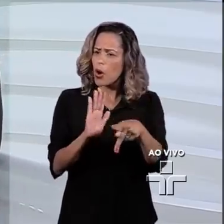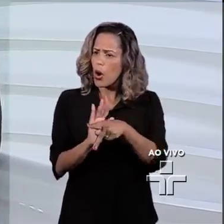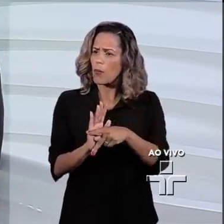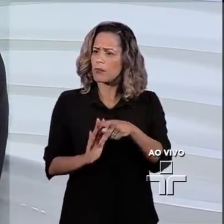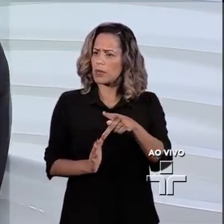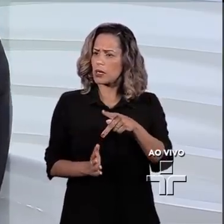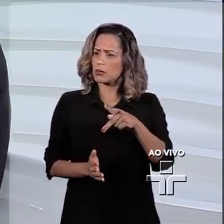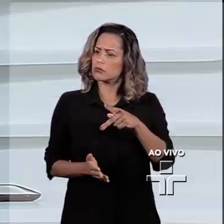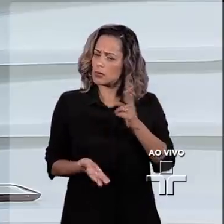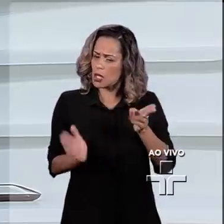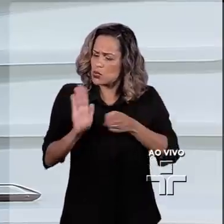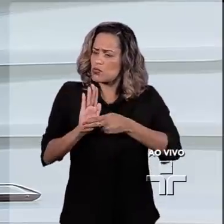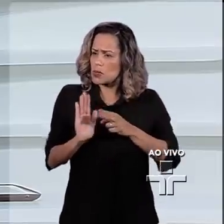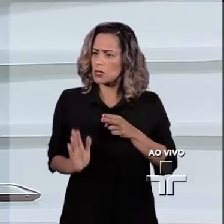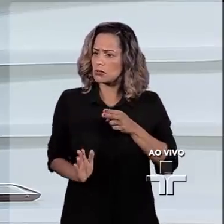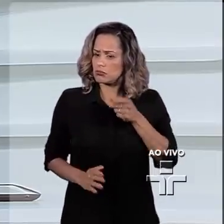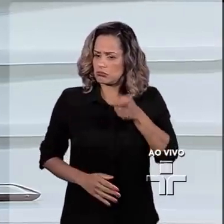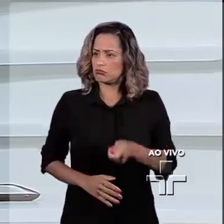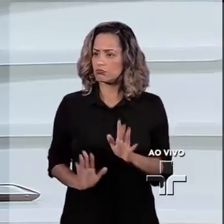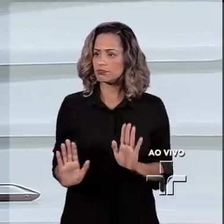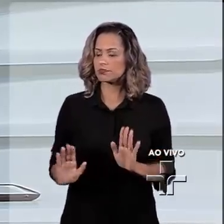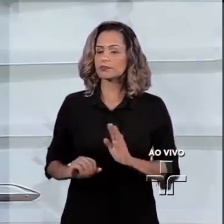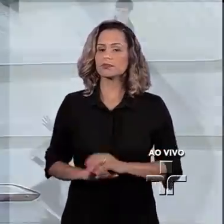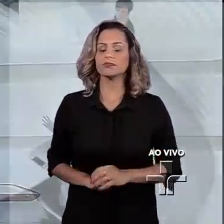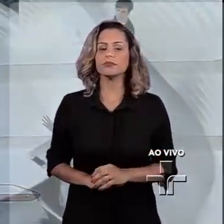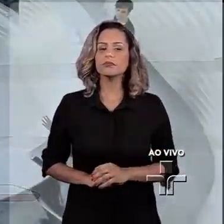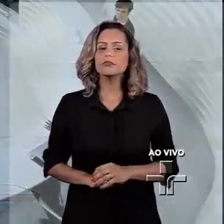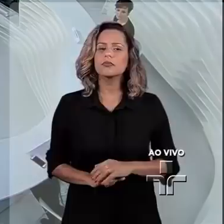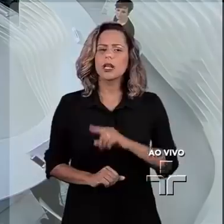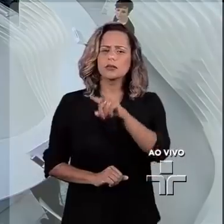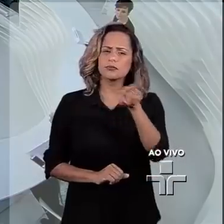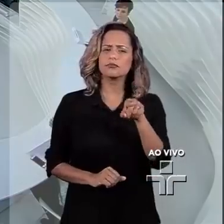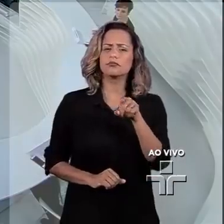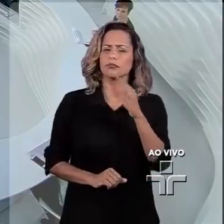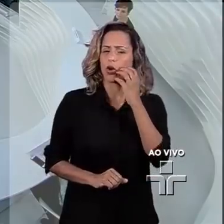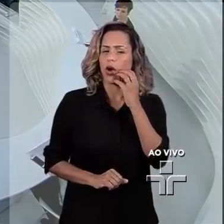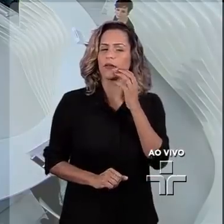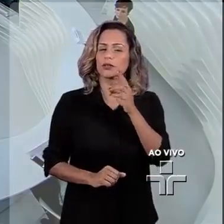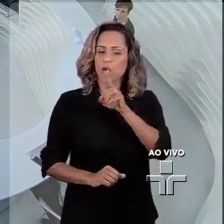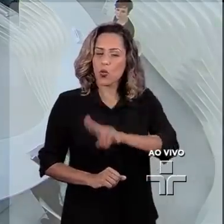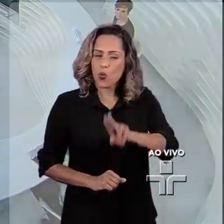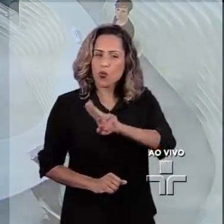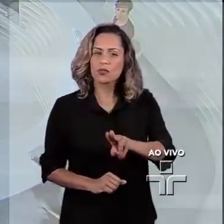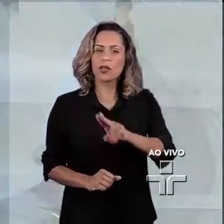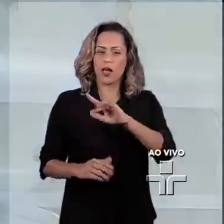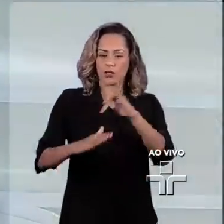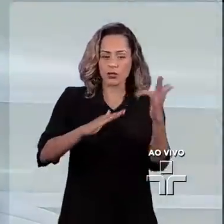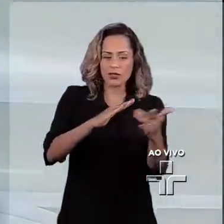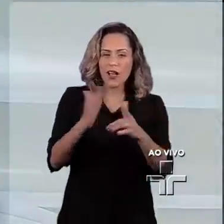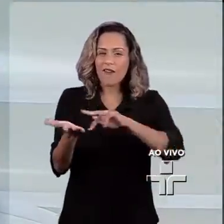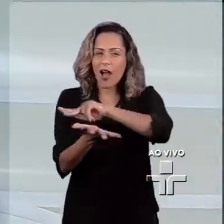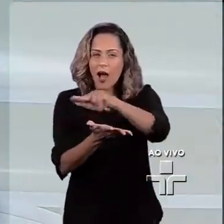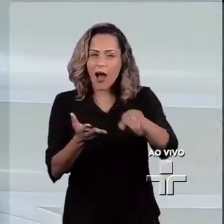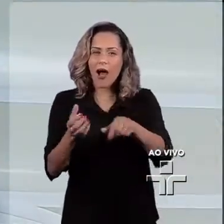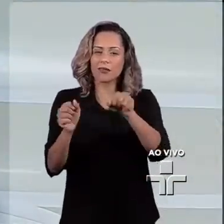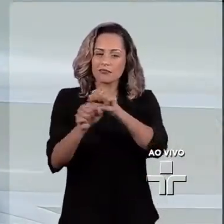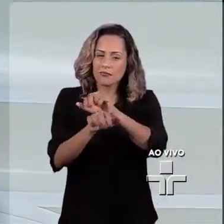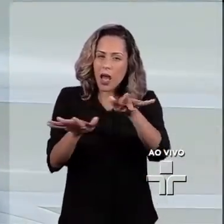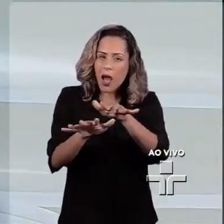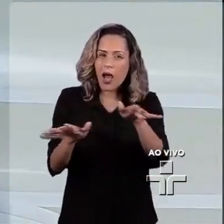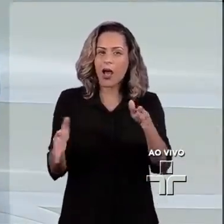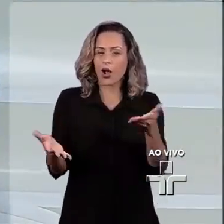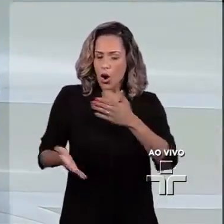posição. Débora. Prefeito, o senhor utiliza bastante as redes sociais, que gosta desse contato com a população, com